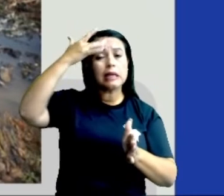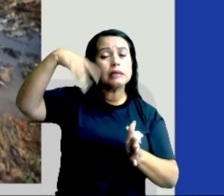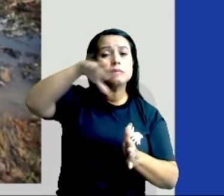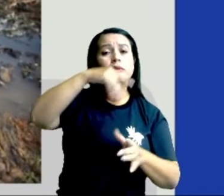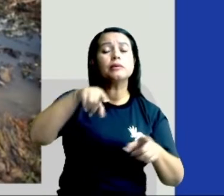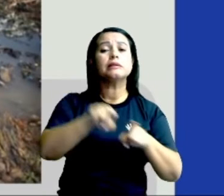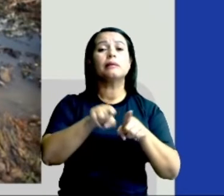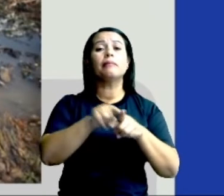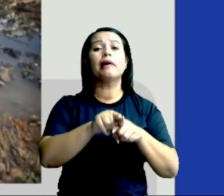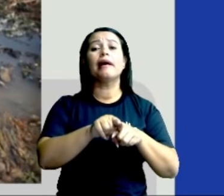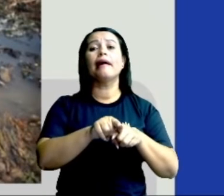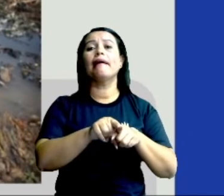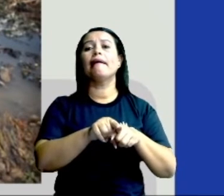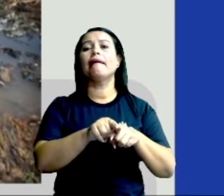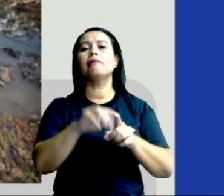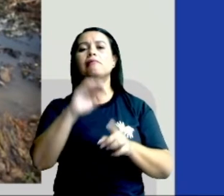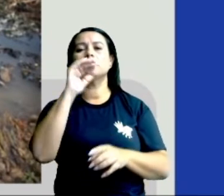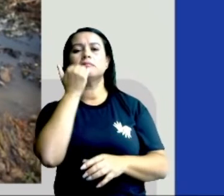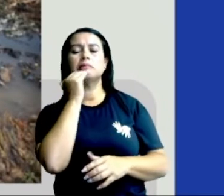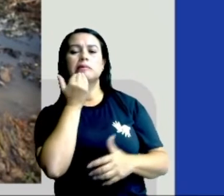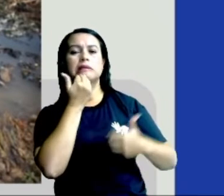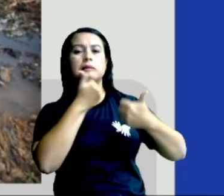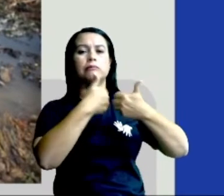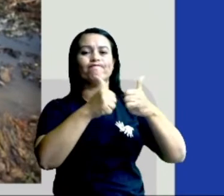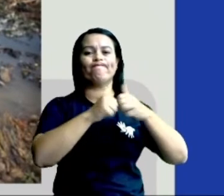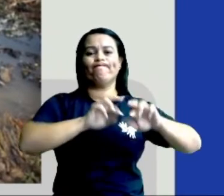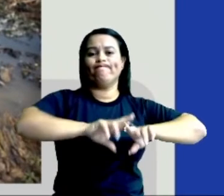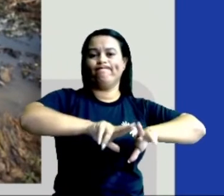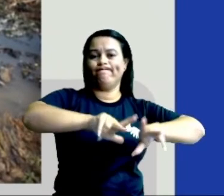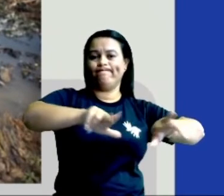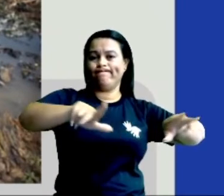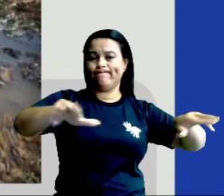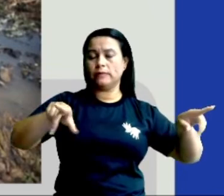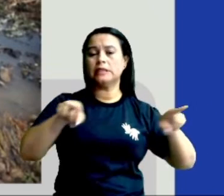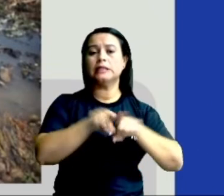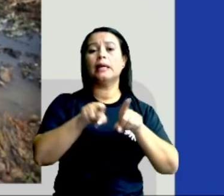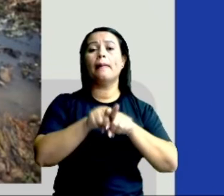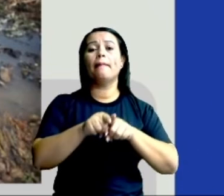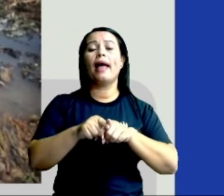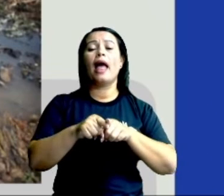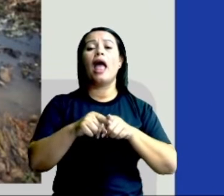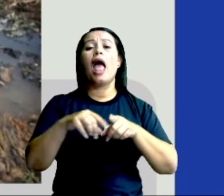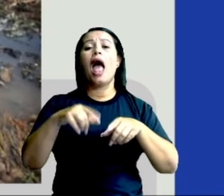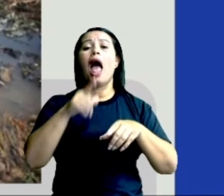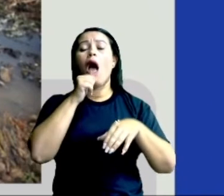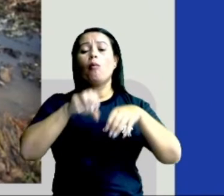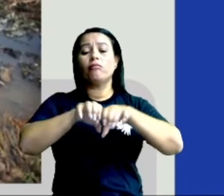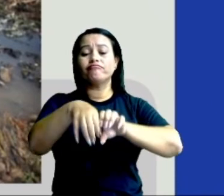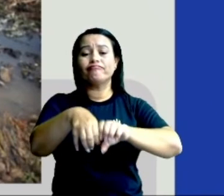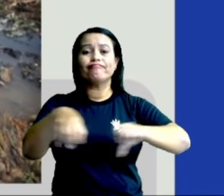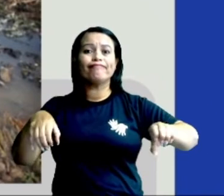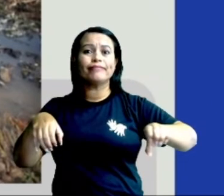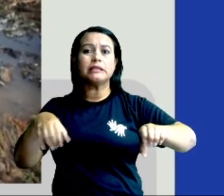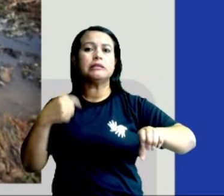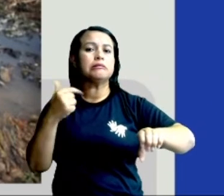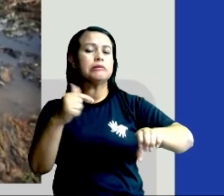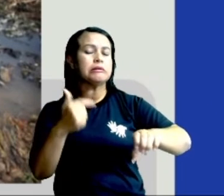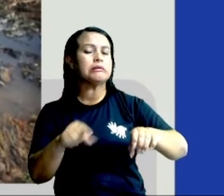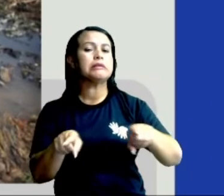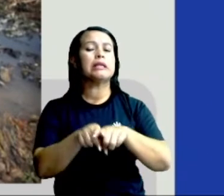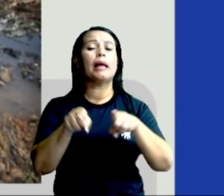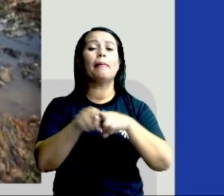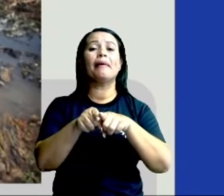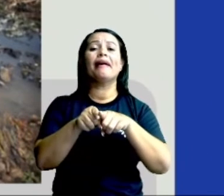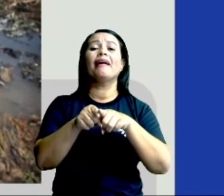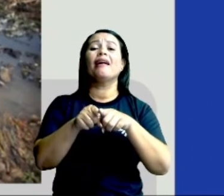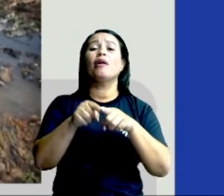transporte público, isso é básico, notório, né, no nosso país. Saneamento básico, precariedade dos serviços